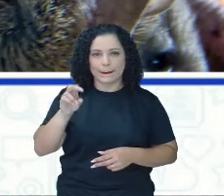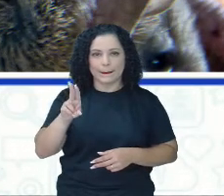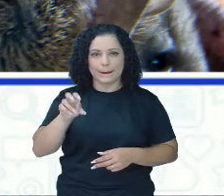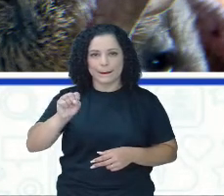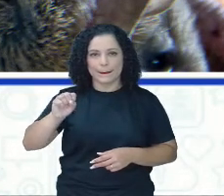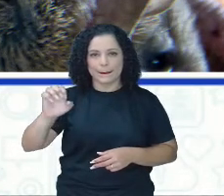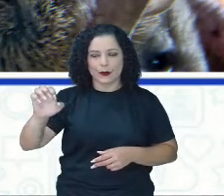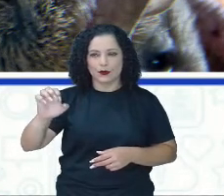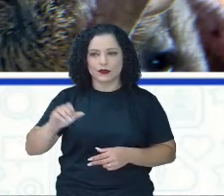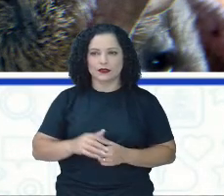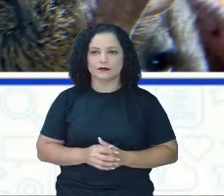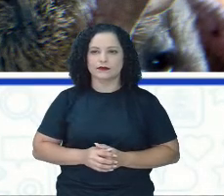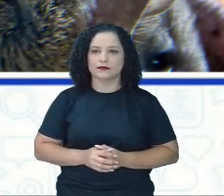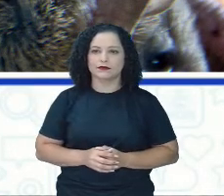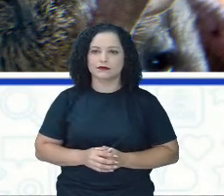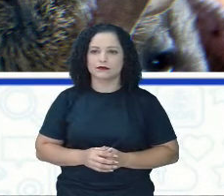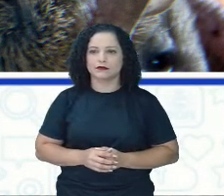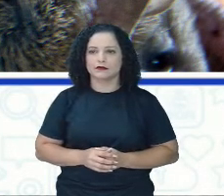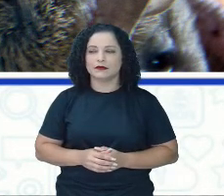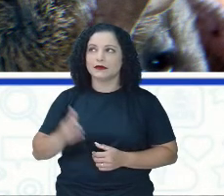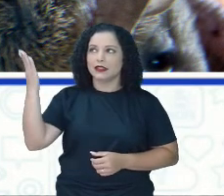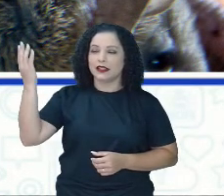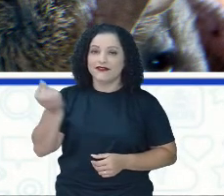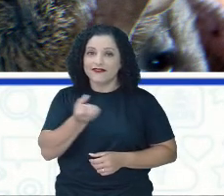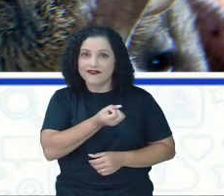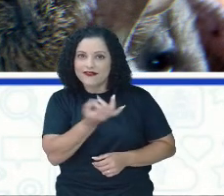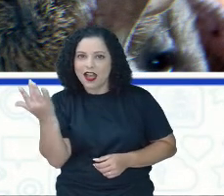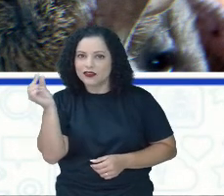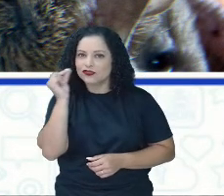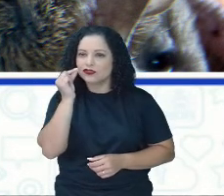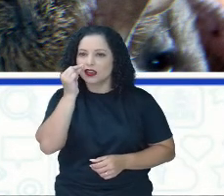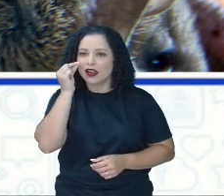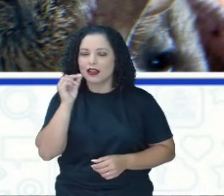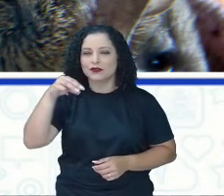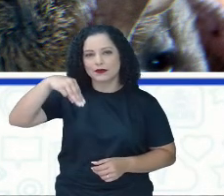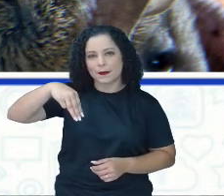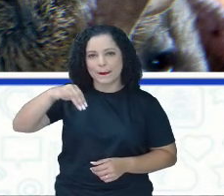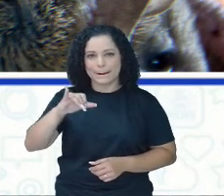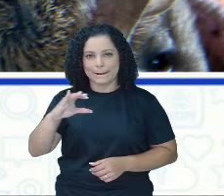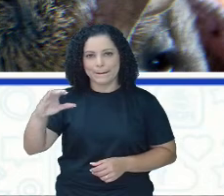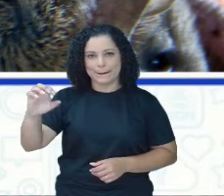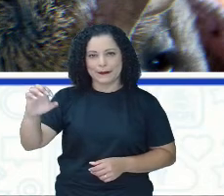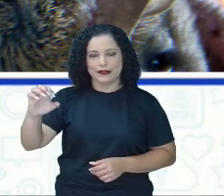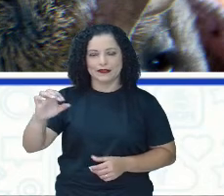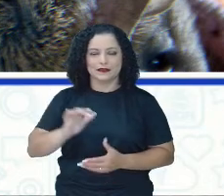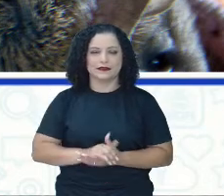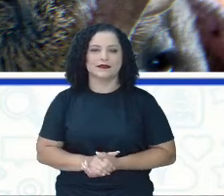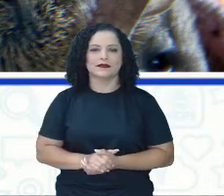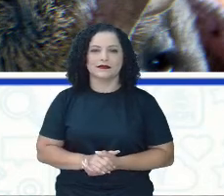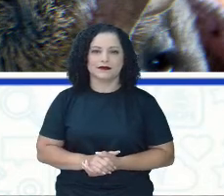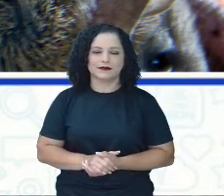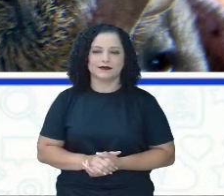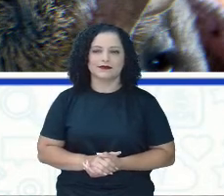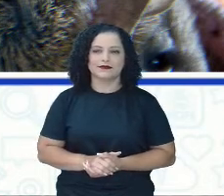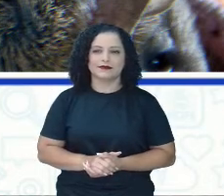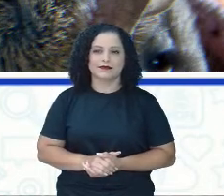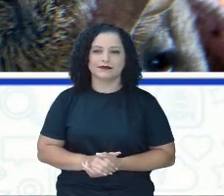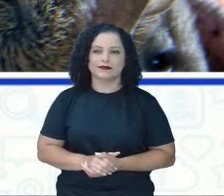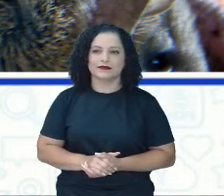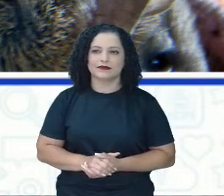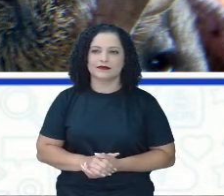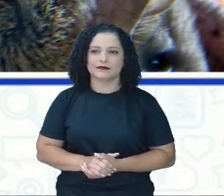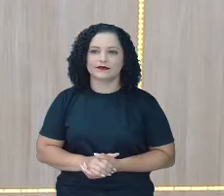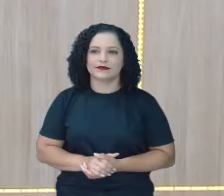Rato. E aí o plural, mais. Veja a diferença. Tá? Então, não tem